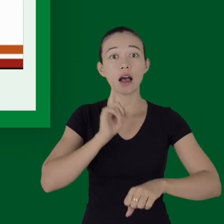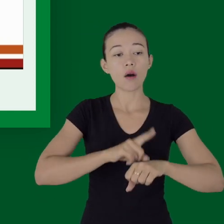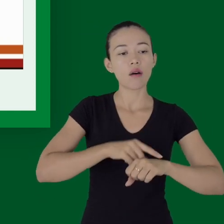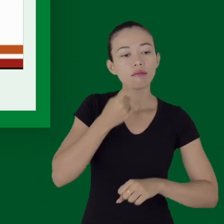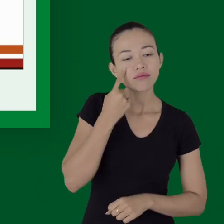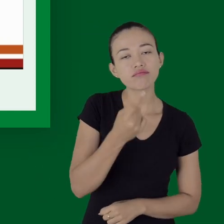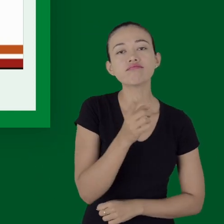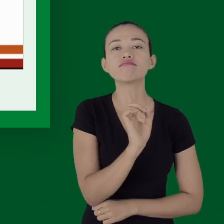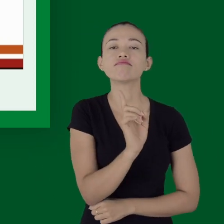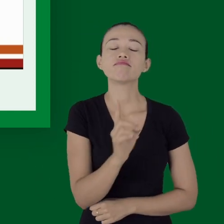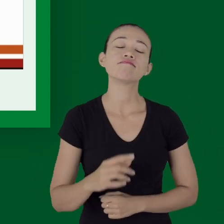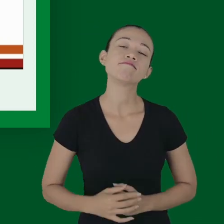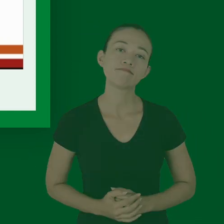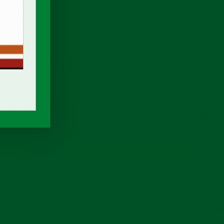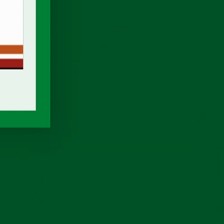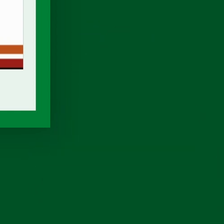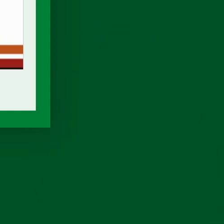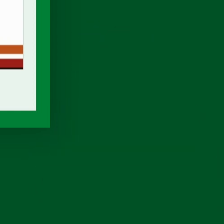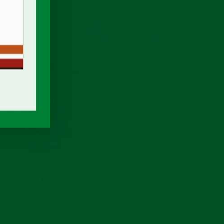tomografia, tá?